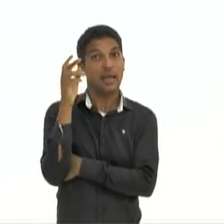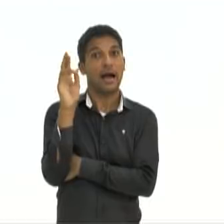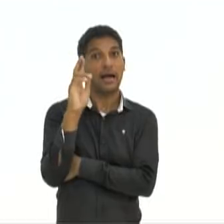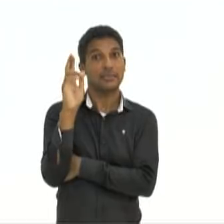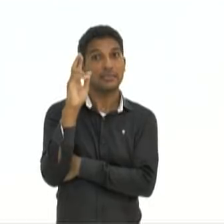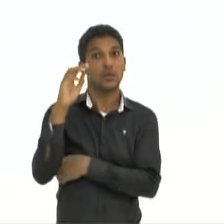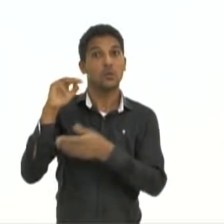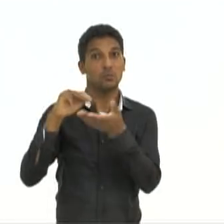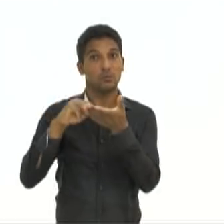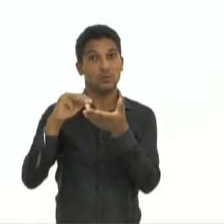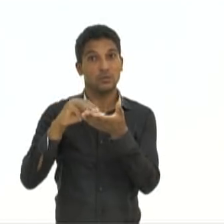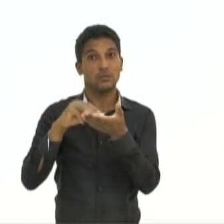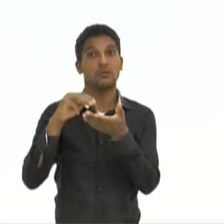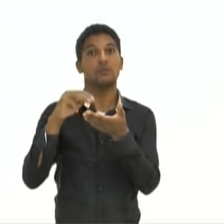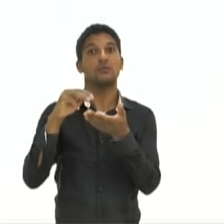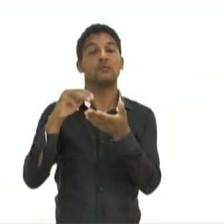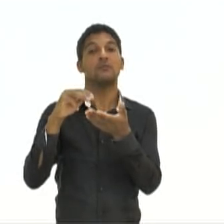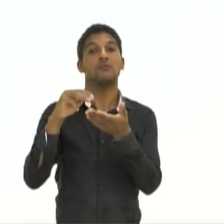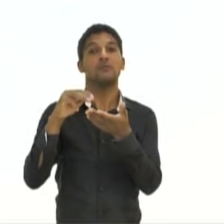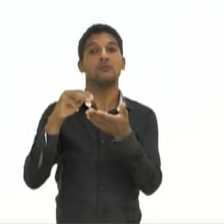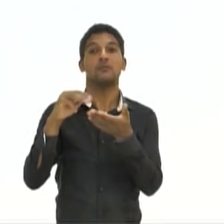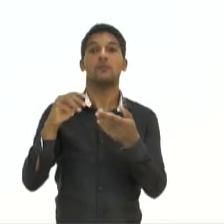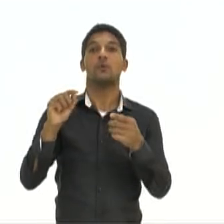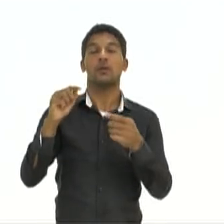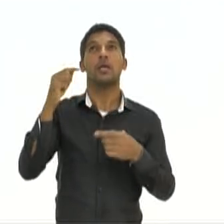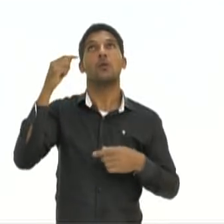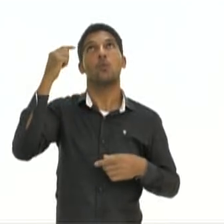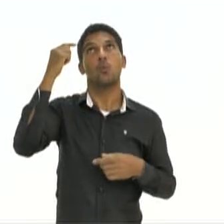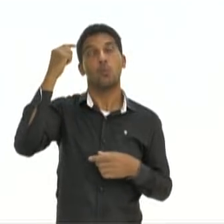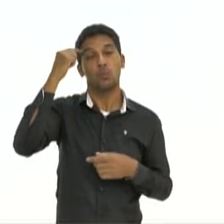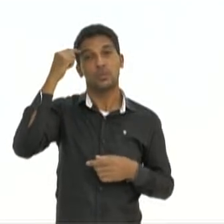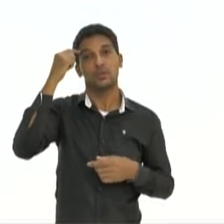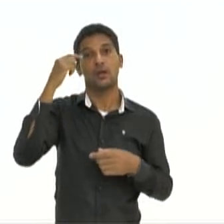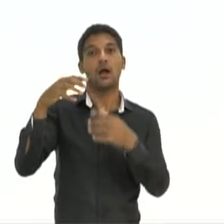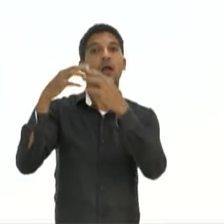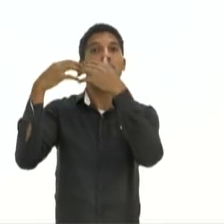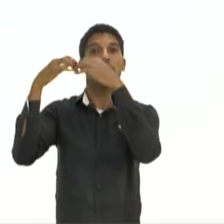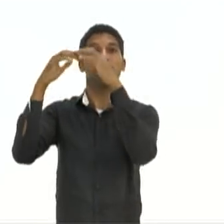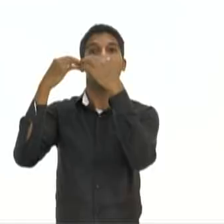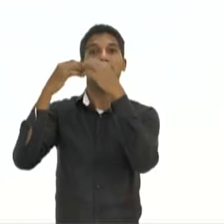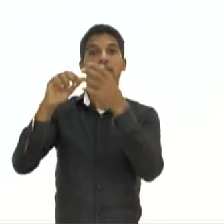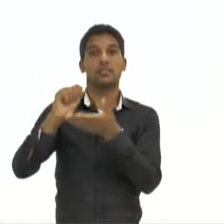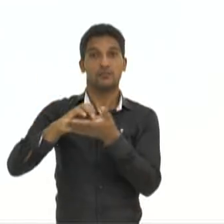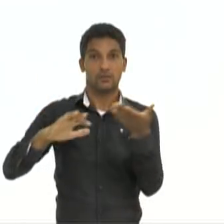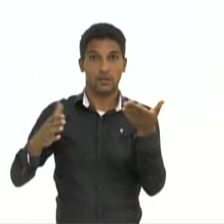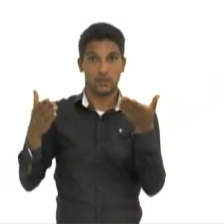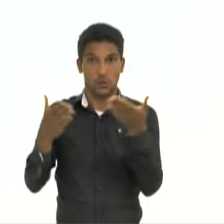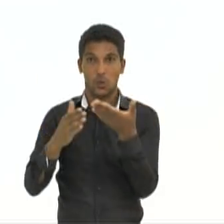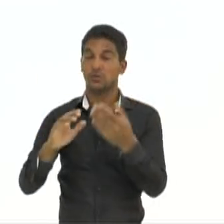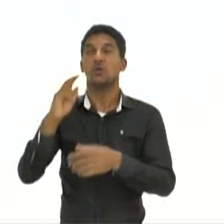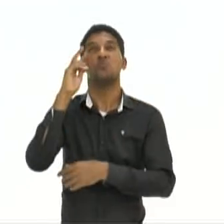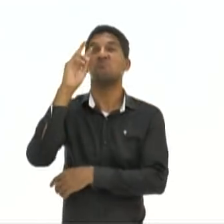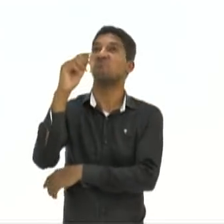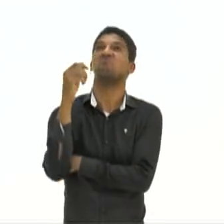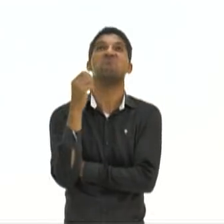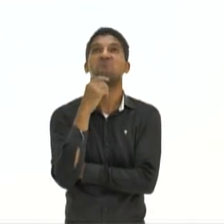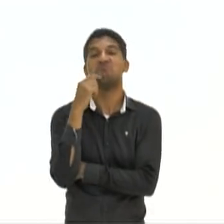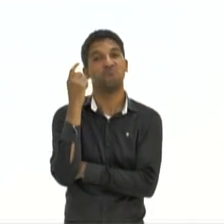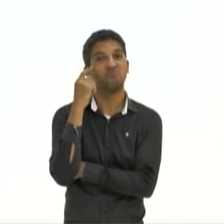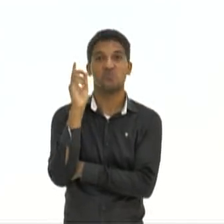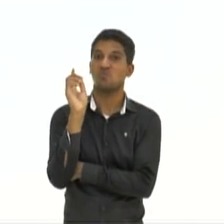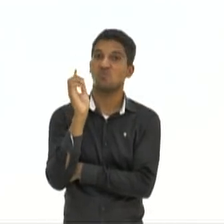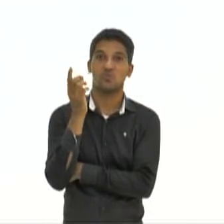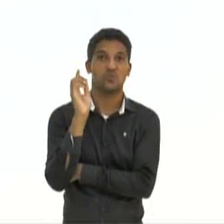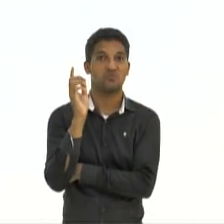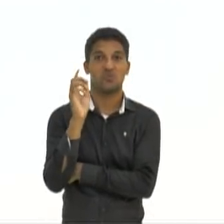para hoje. Ou seja, ele não vê nenhum motivo para refletir sobre uma atividade, né, para acontecer durante o dia,